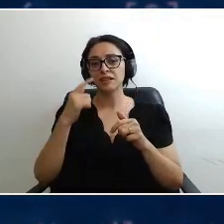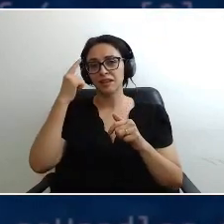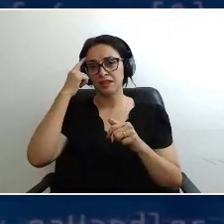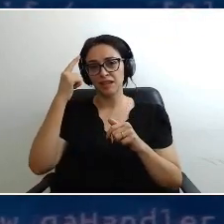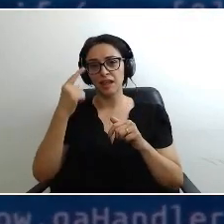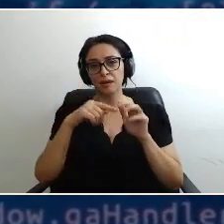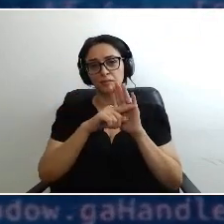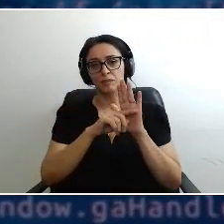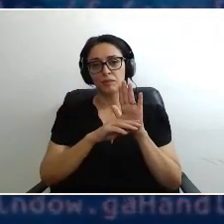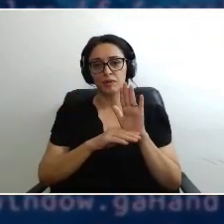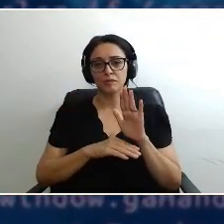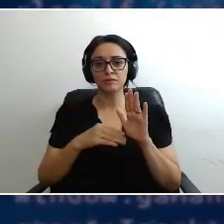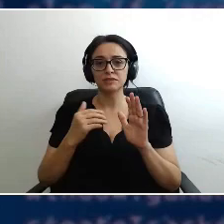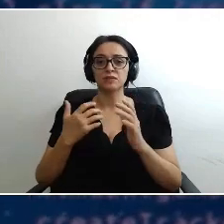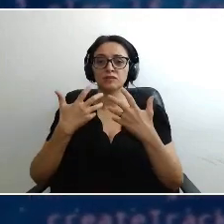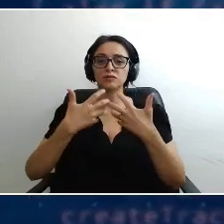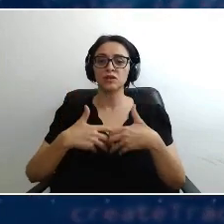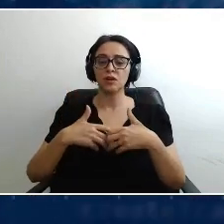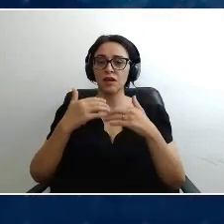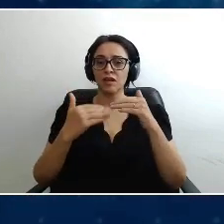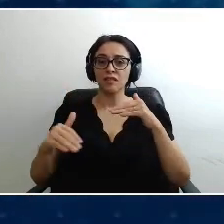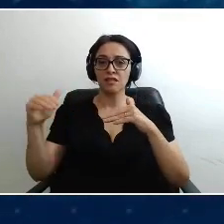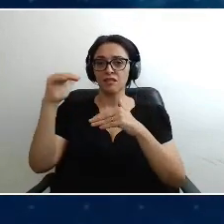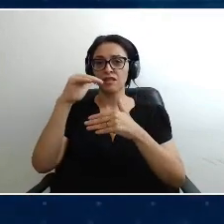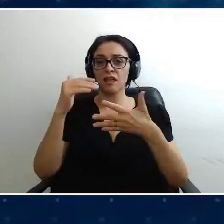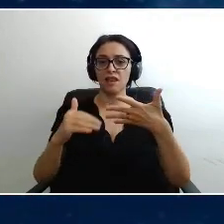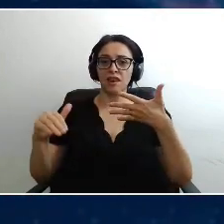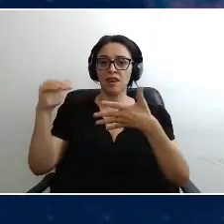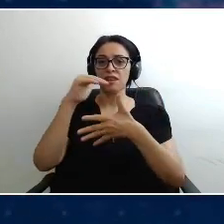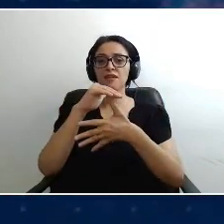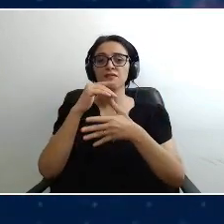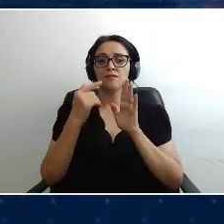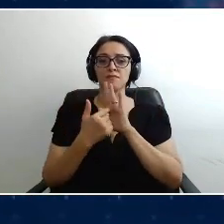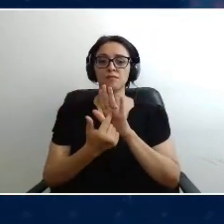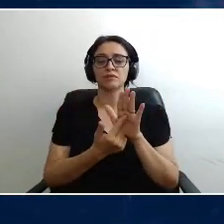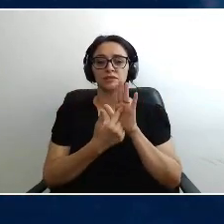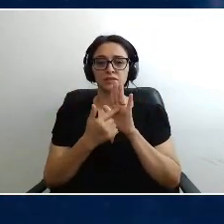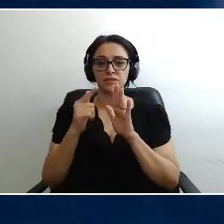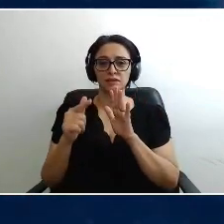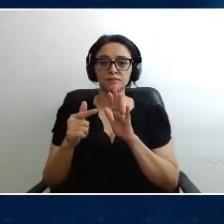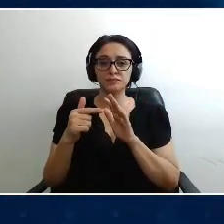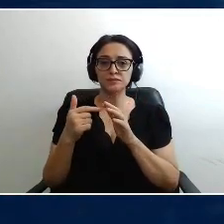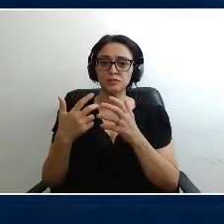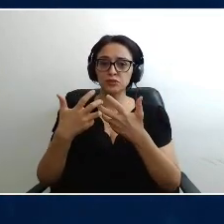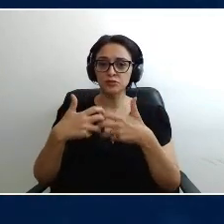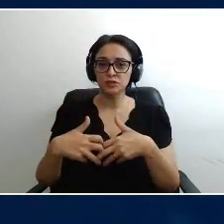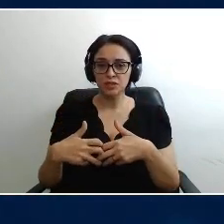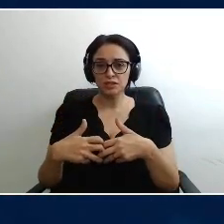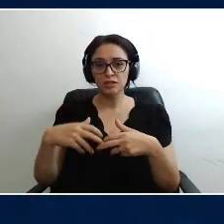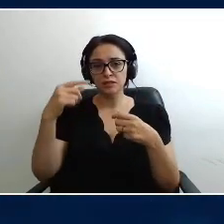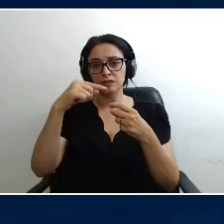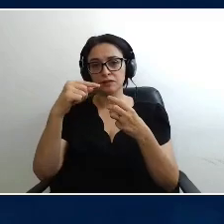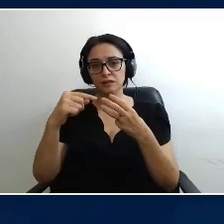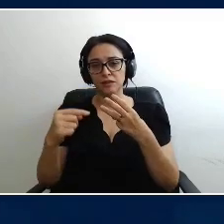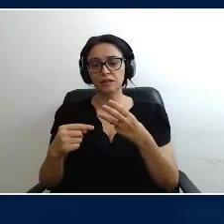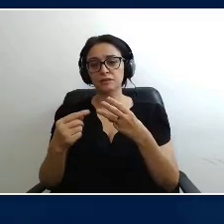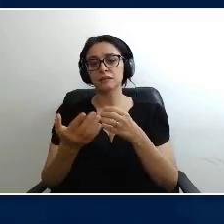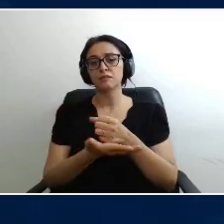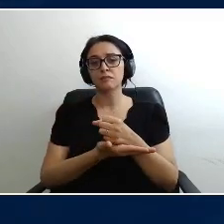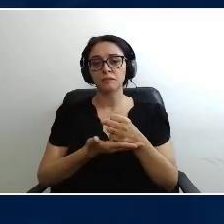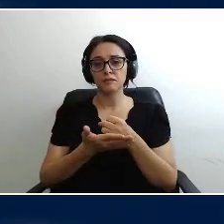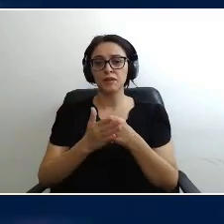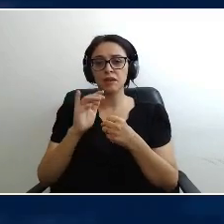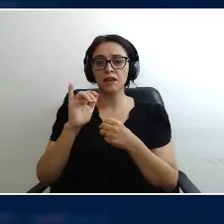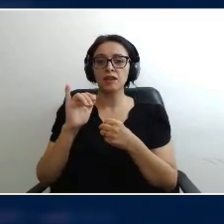funcional. No mais alto nível, a gente vai entender... Eu gosto de mostrar a programação funcional com esses três pilares, né? Que é de